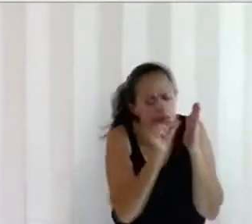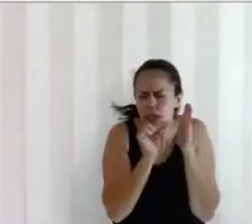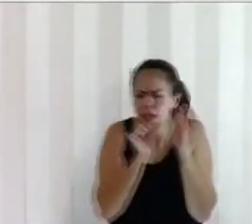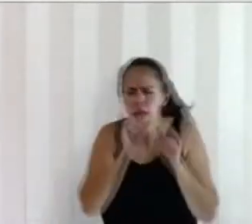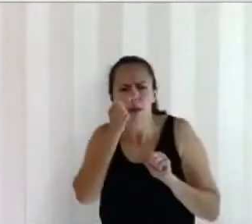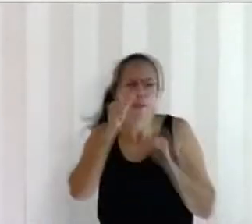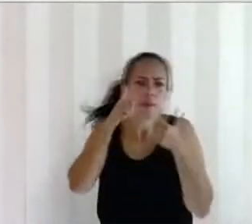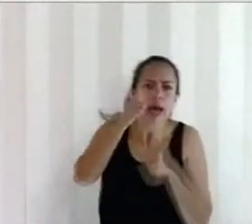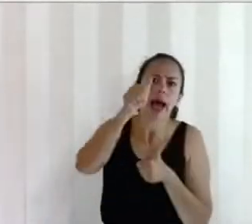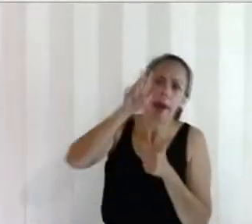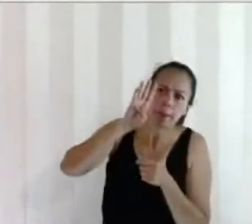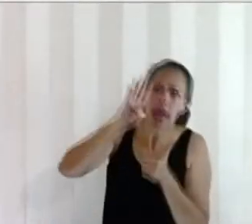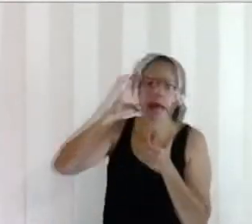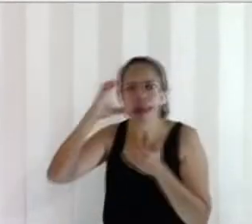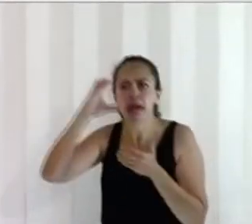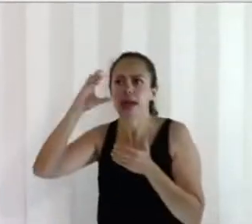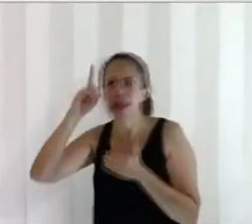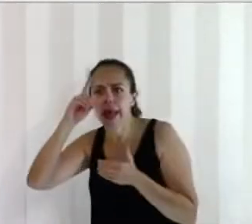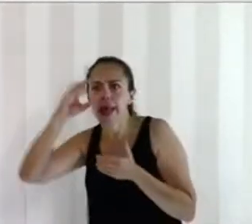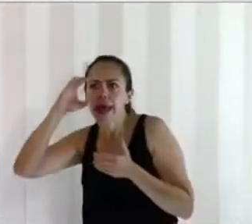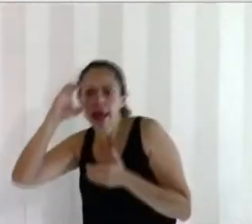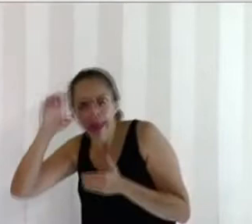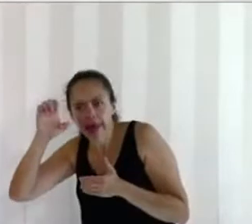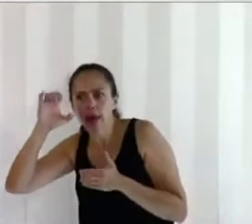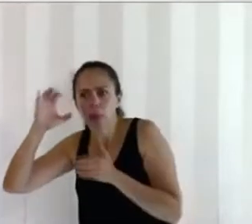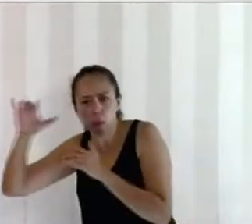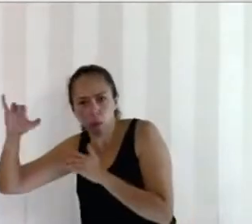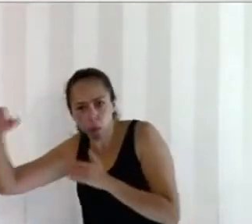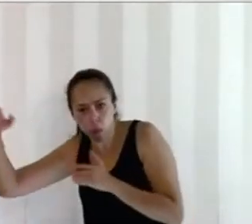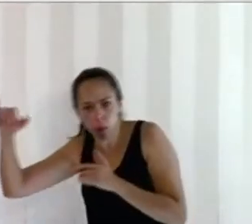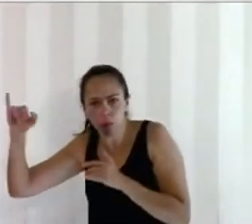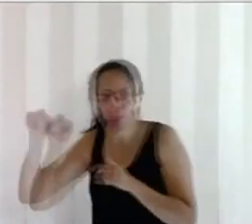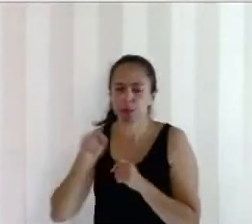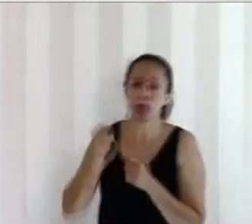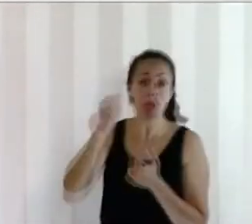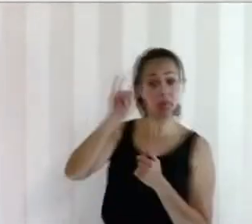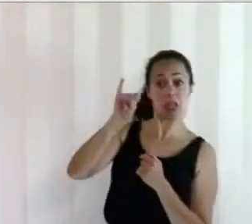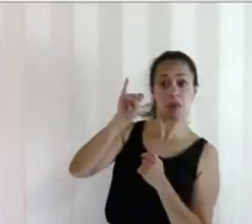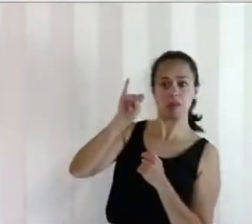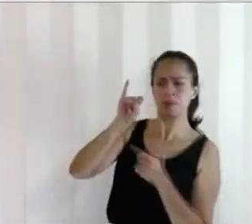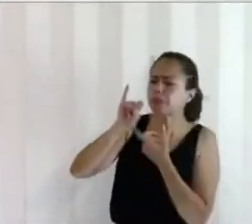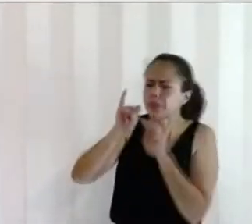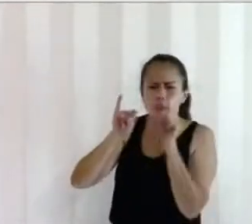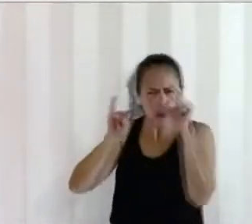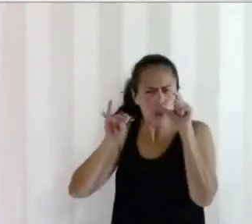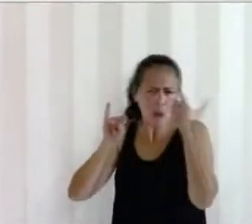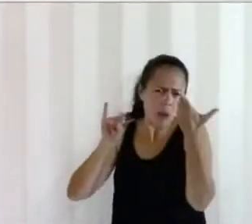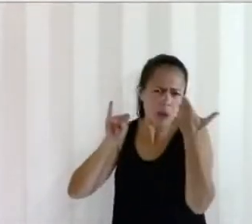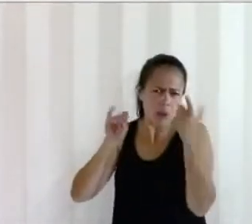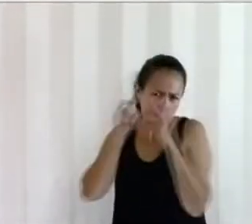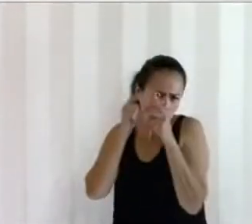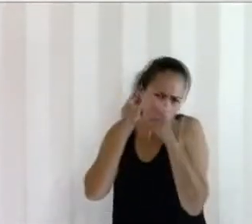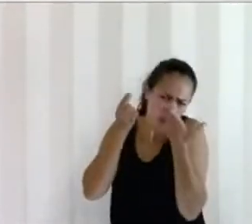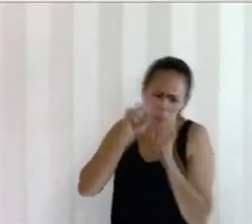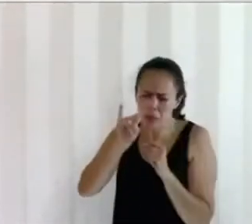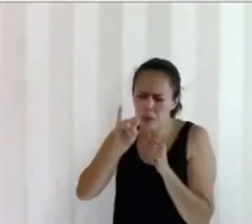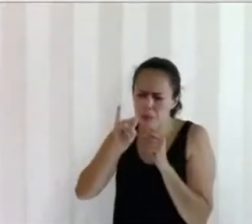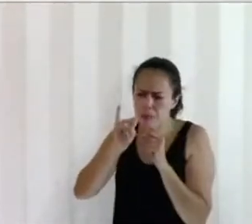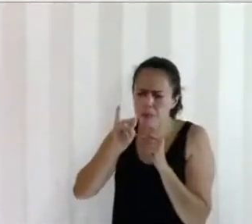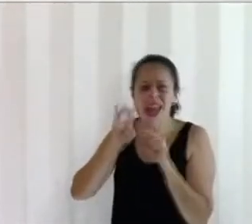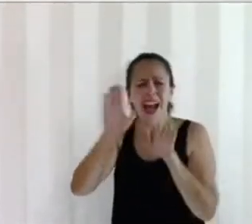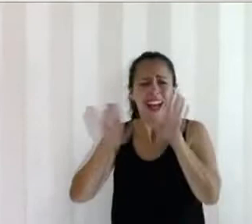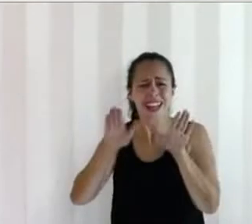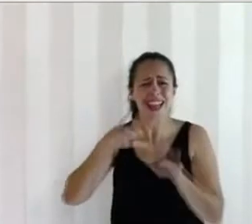iota. E o tio, então, como é que nós vamos chamar tio de letra, né? Aquele em cima do ão, tiozinho lá,